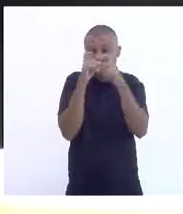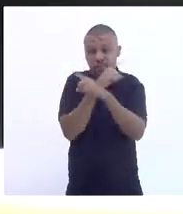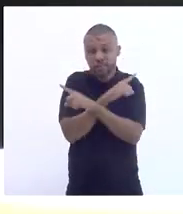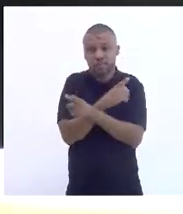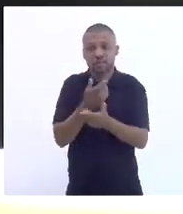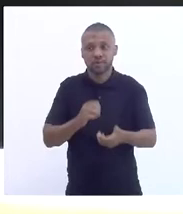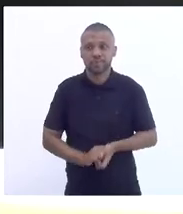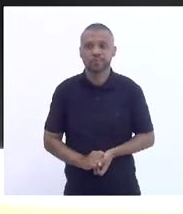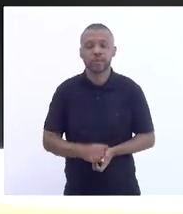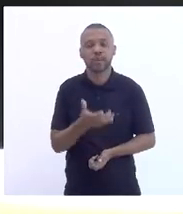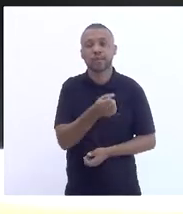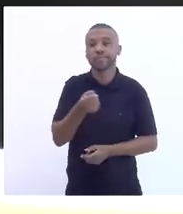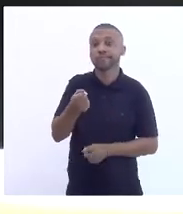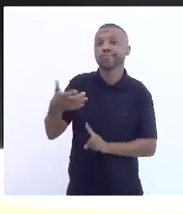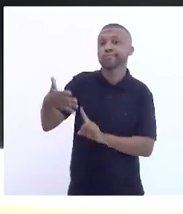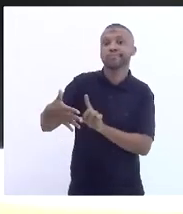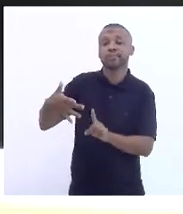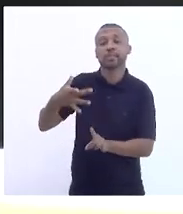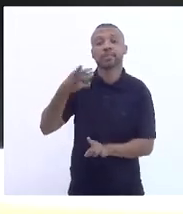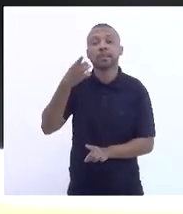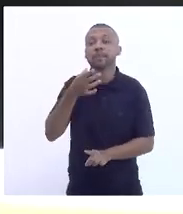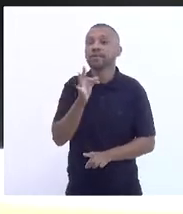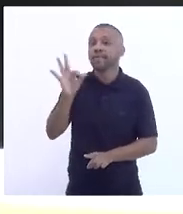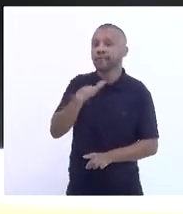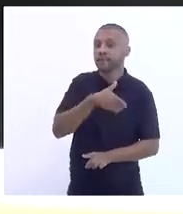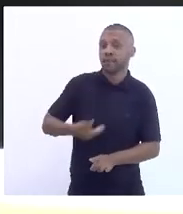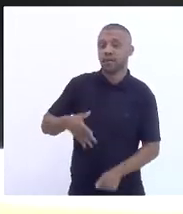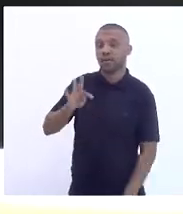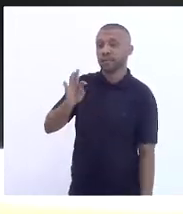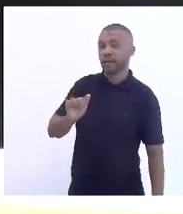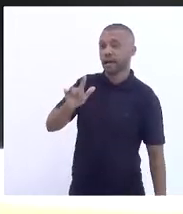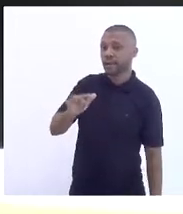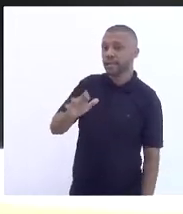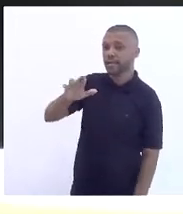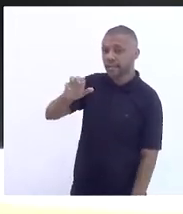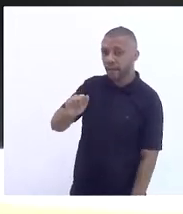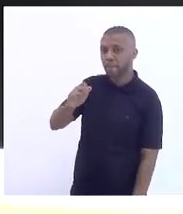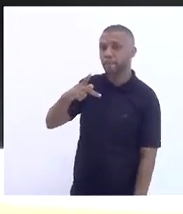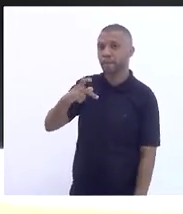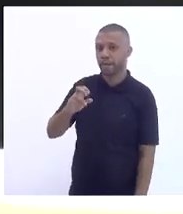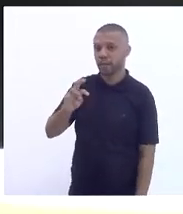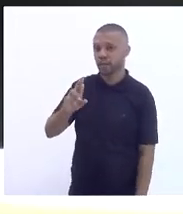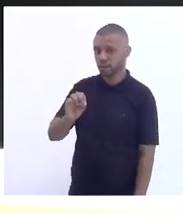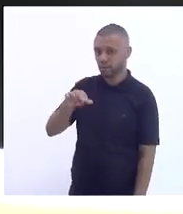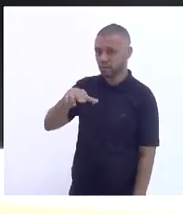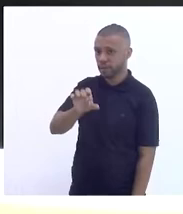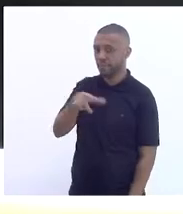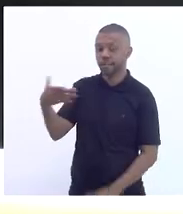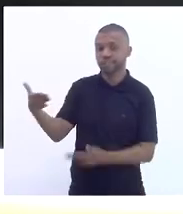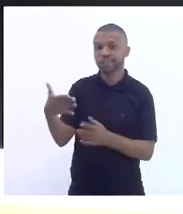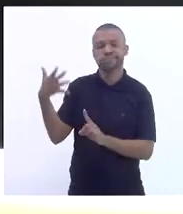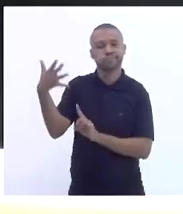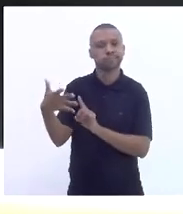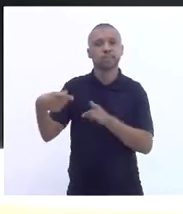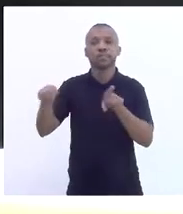sintomático para passar imediatamente para o deputado federal taliria petrone para fazer uso da palavra e já convidar também